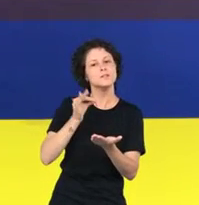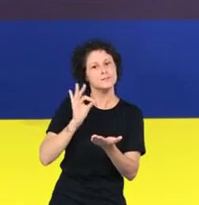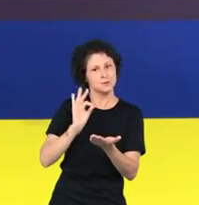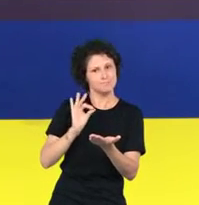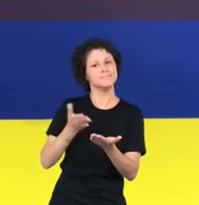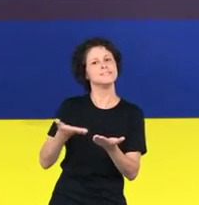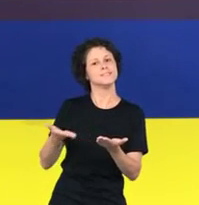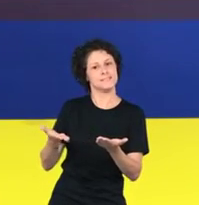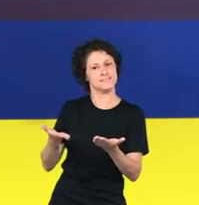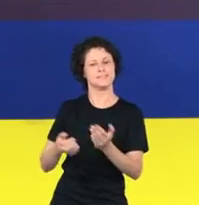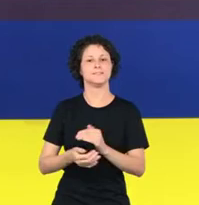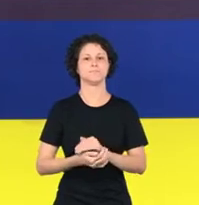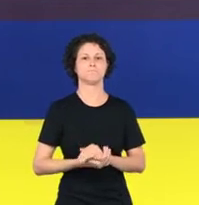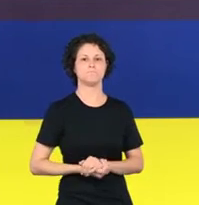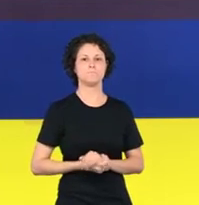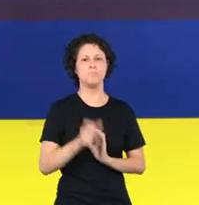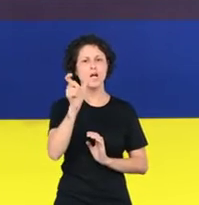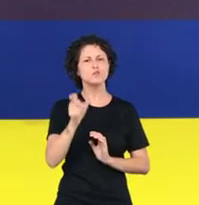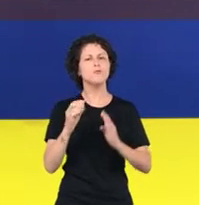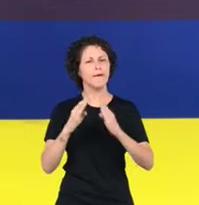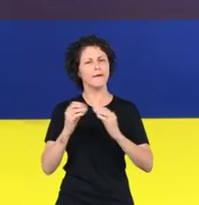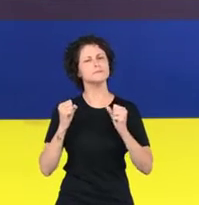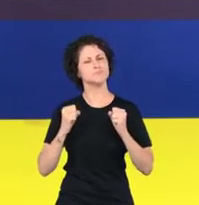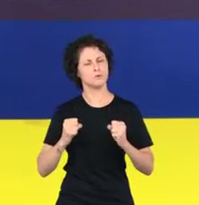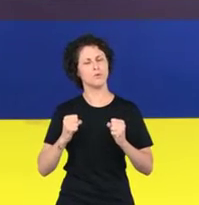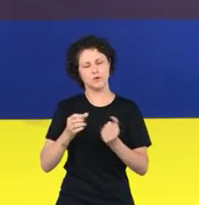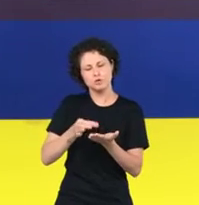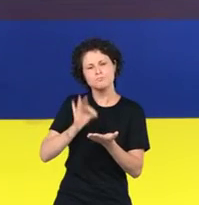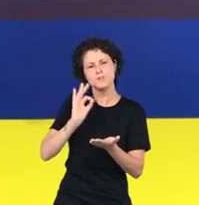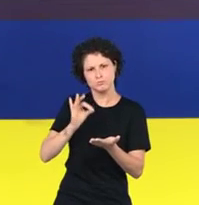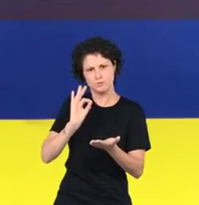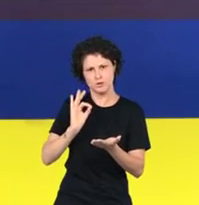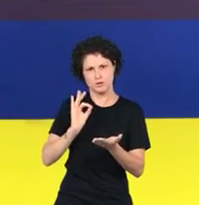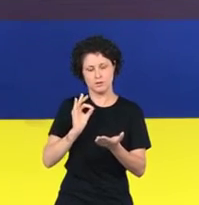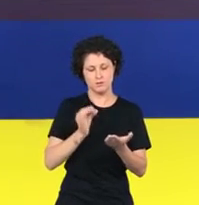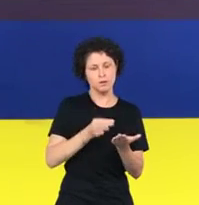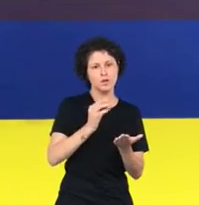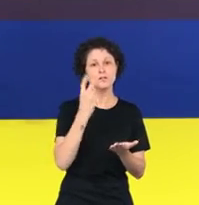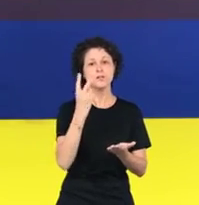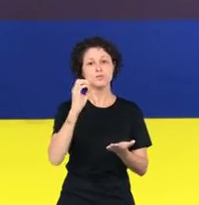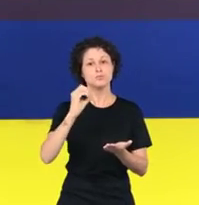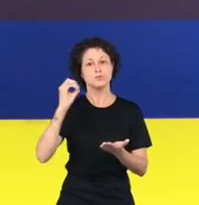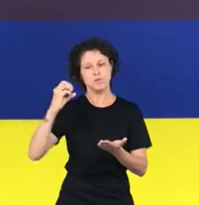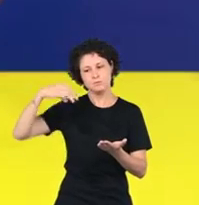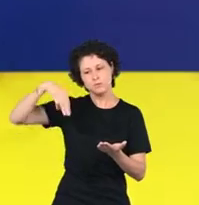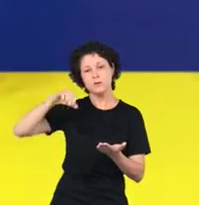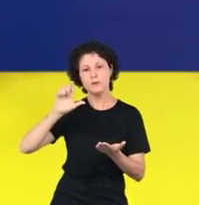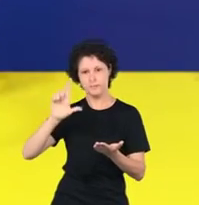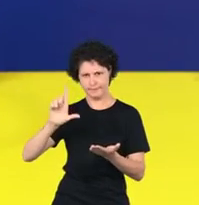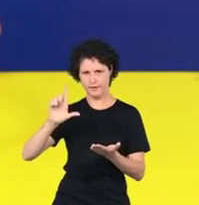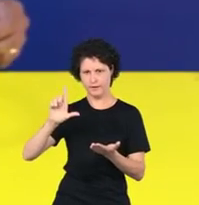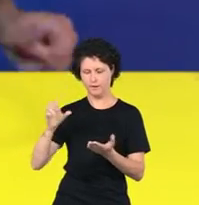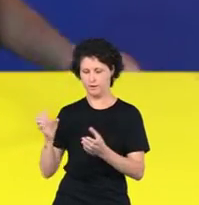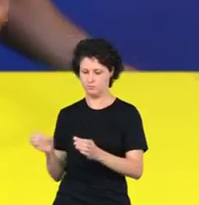problema. Você pode utilizar uma xícara. Afinal de contas, uma xícara comum de chá tem cerca de 200 ml. Agora